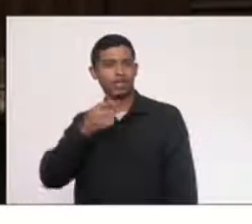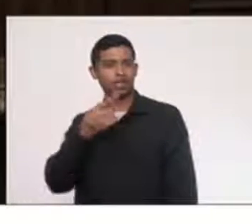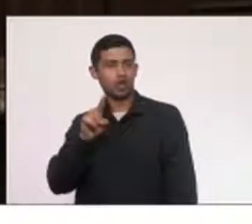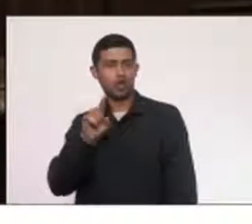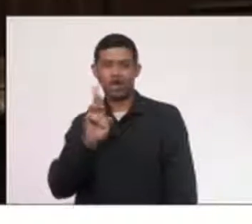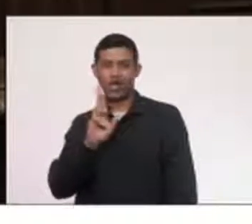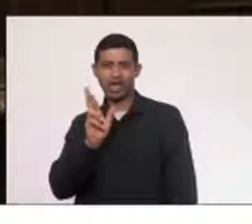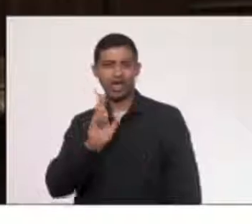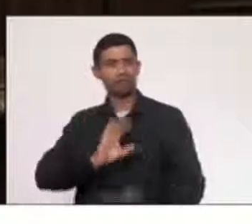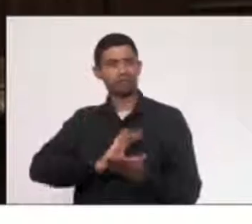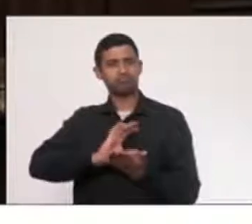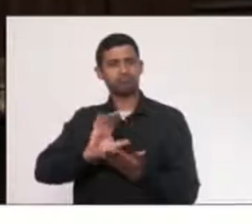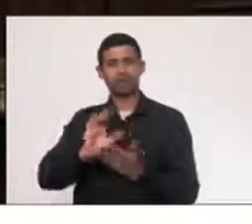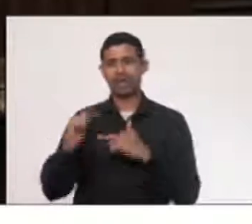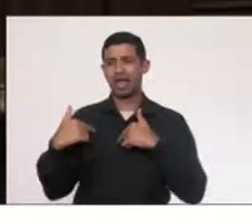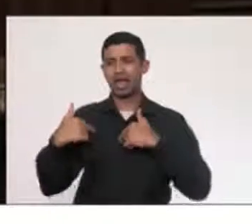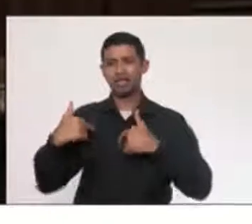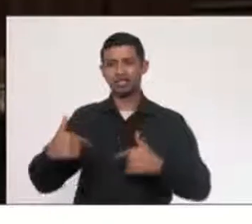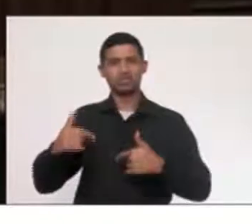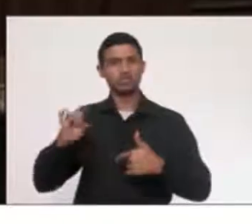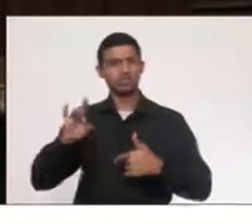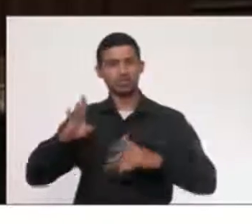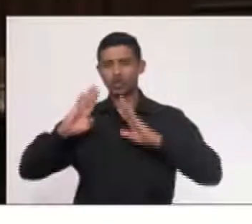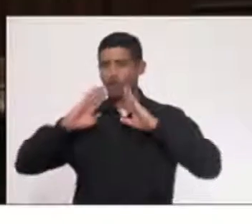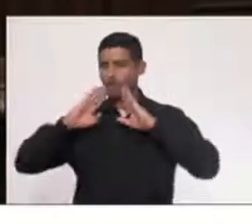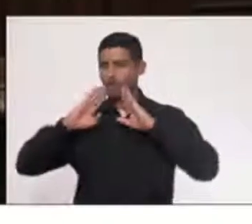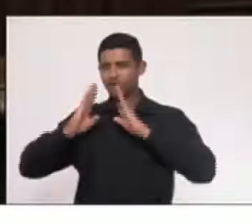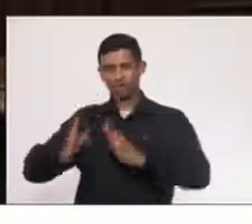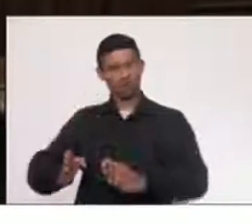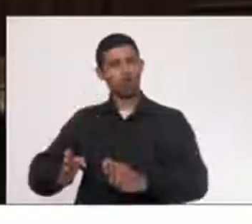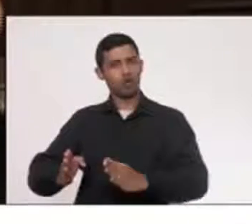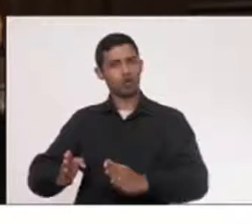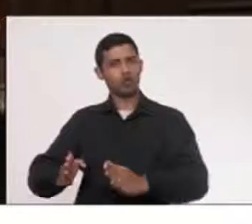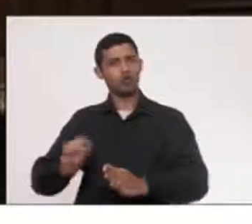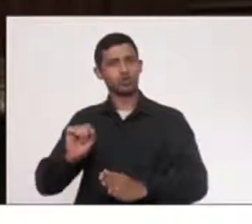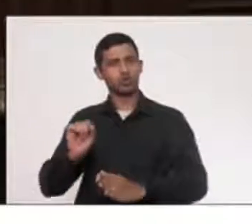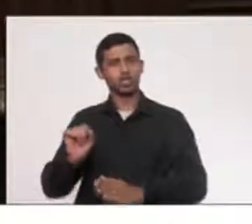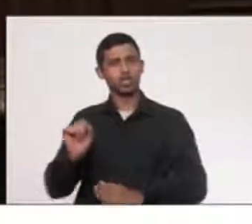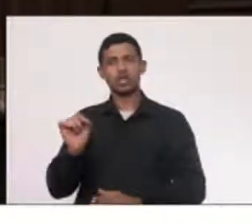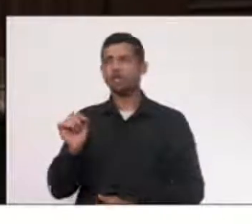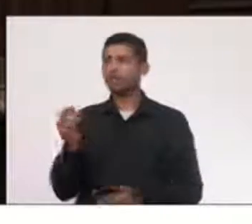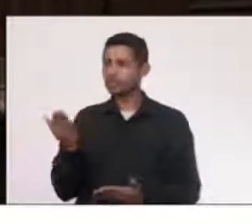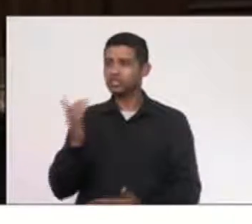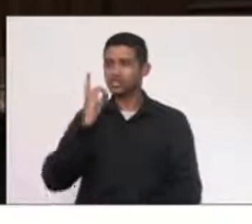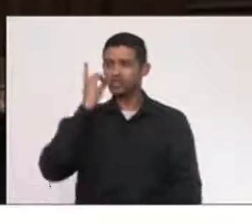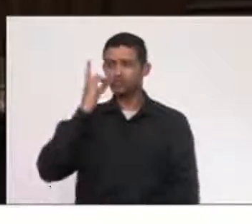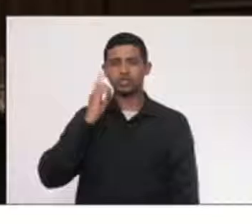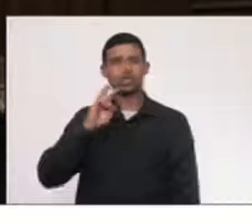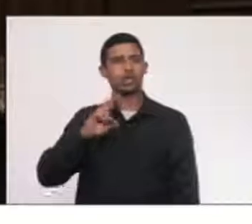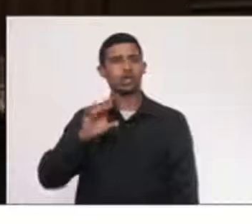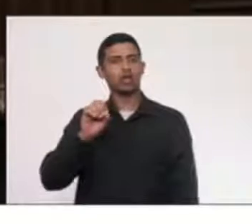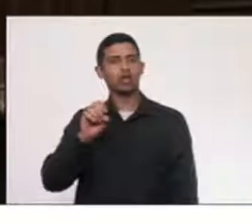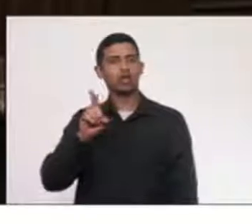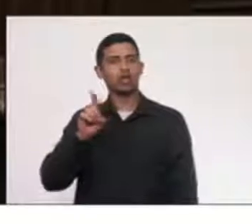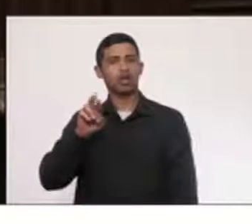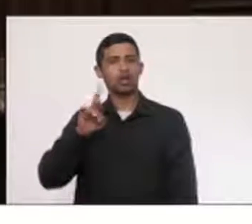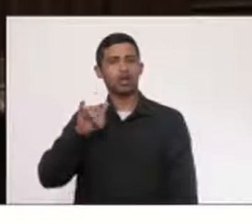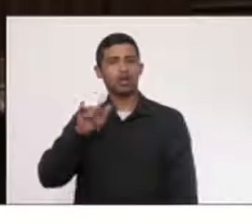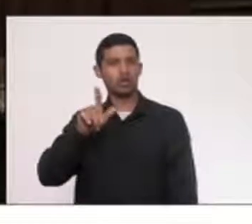investidos em ações que só priorizam, deputado Rodrigo Amorim, a compra